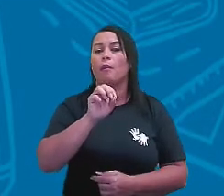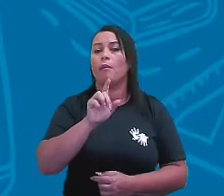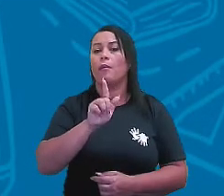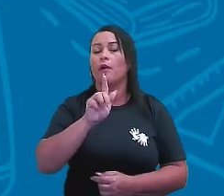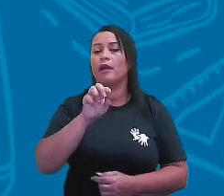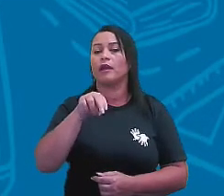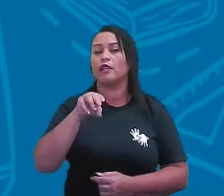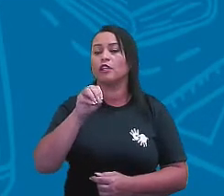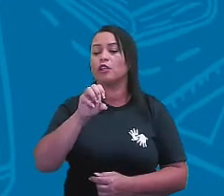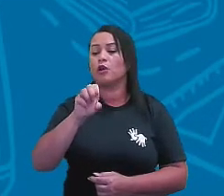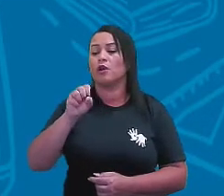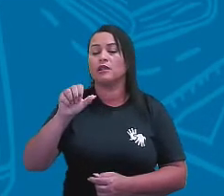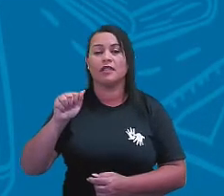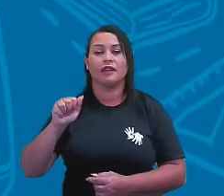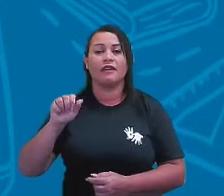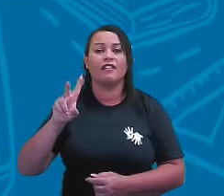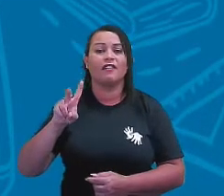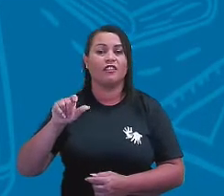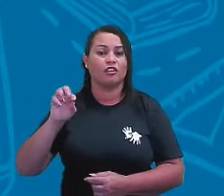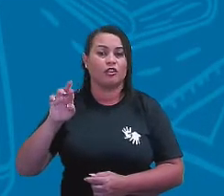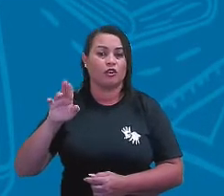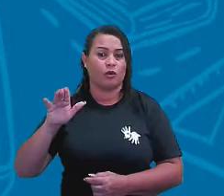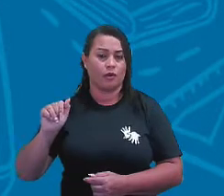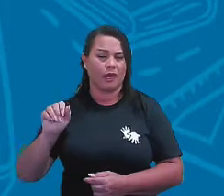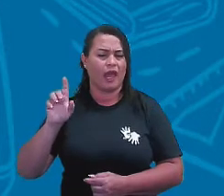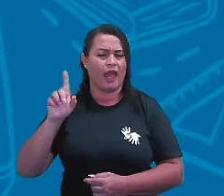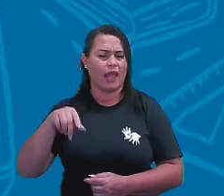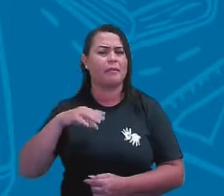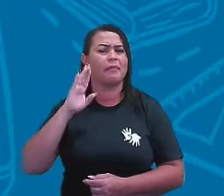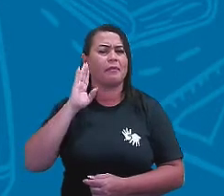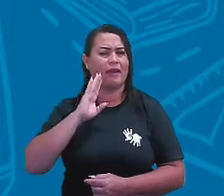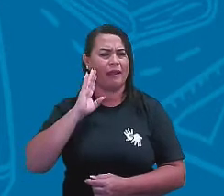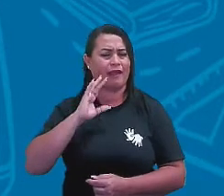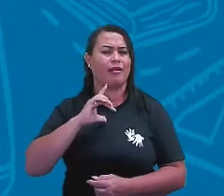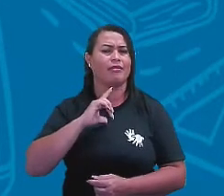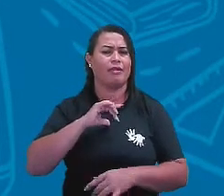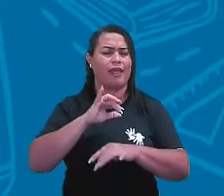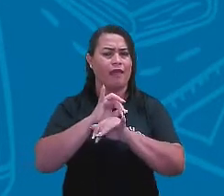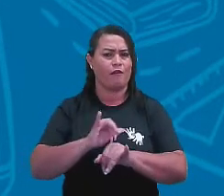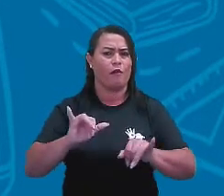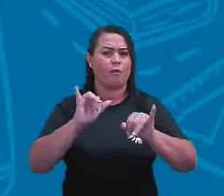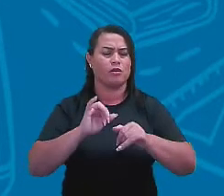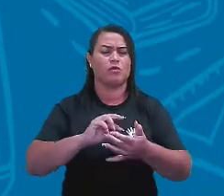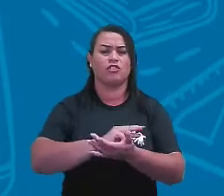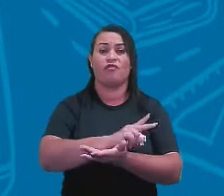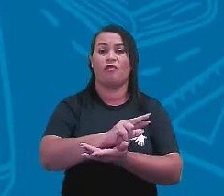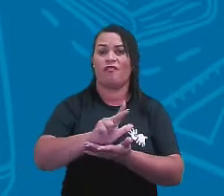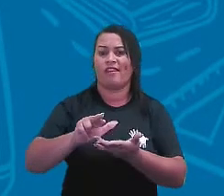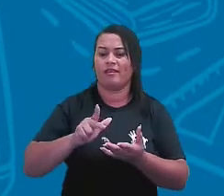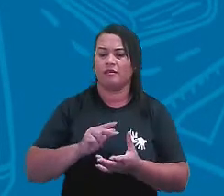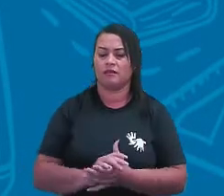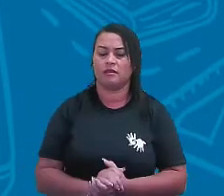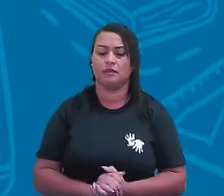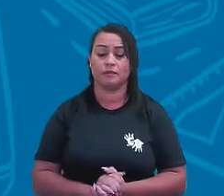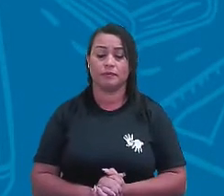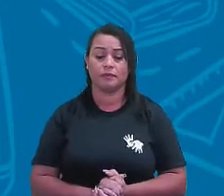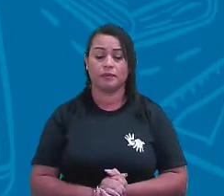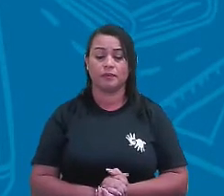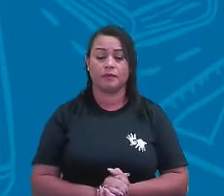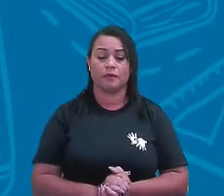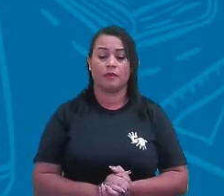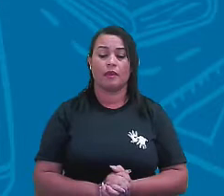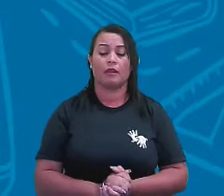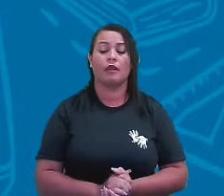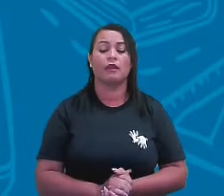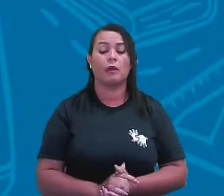E já aparece. É bem legal, tem muita coisa lá, muitas informações. Então, ó, a partir